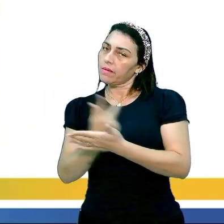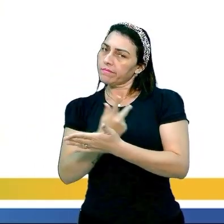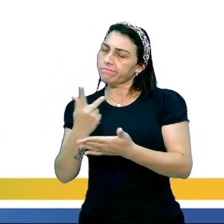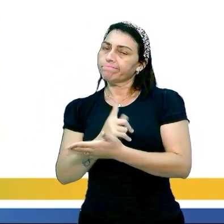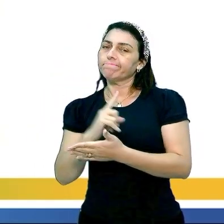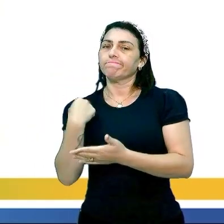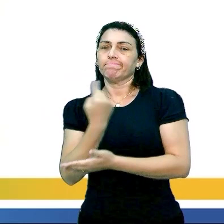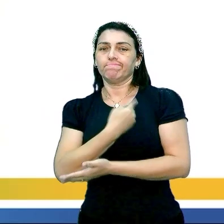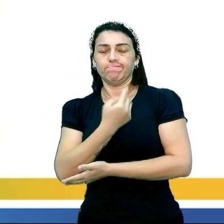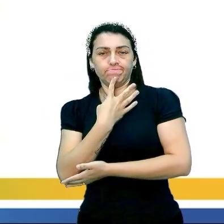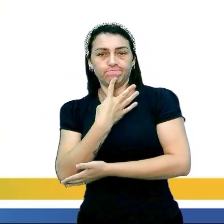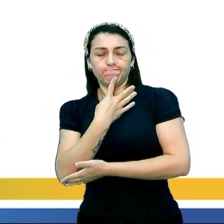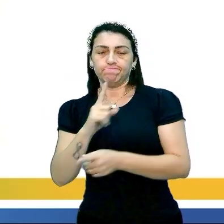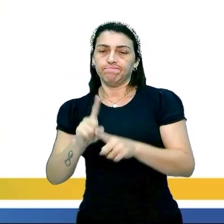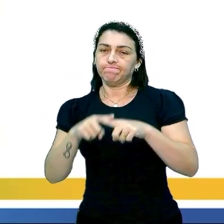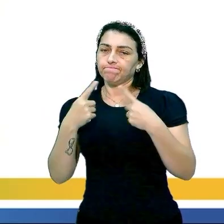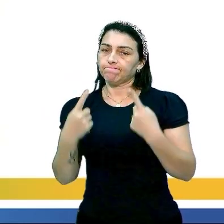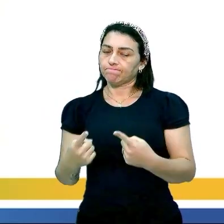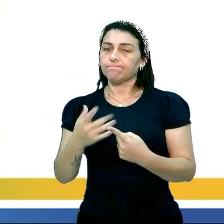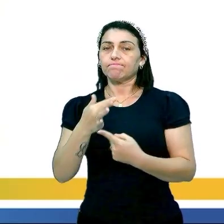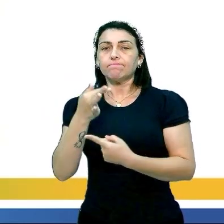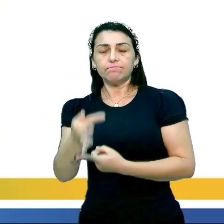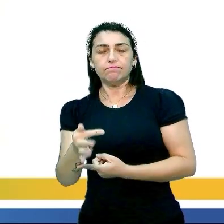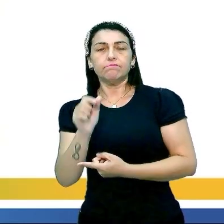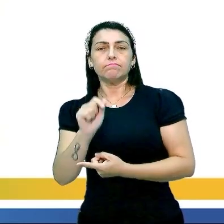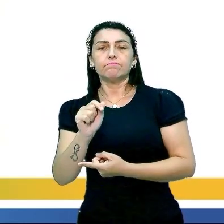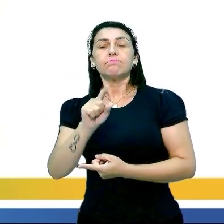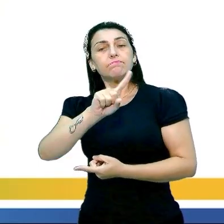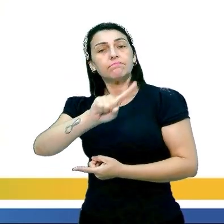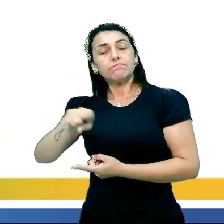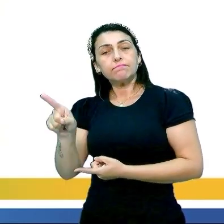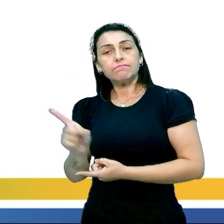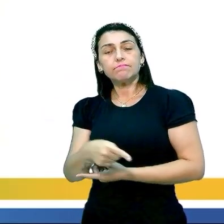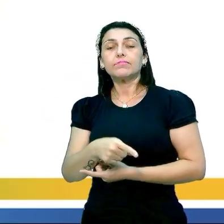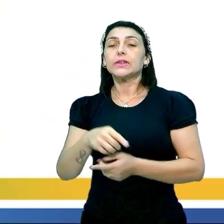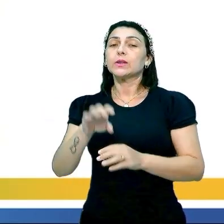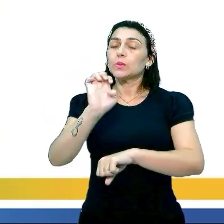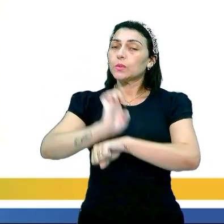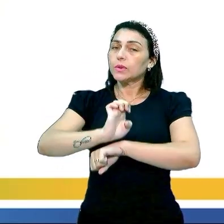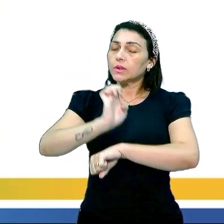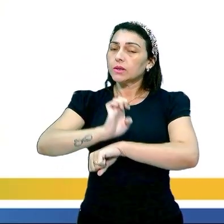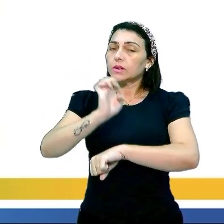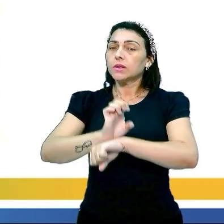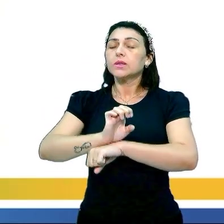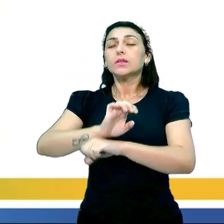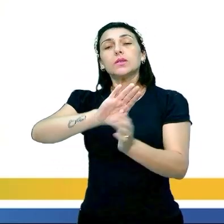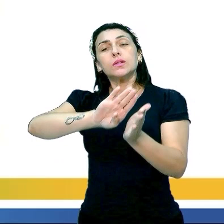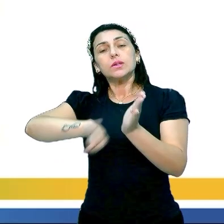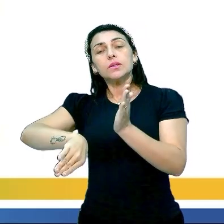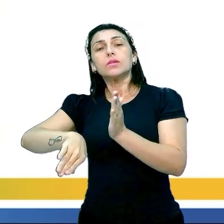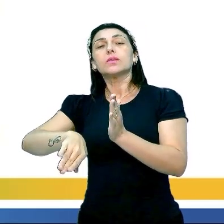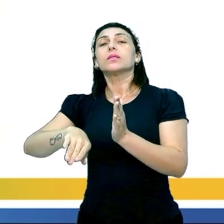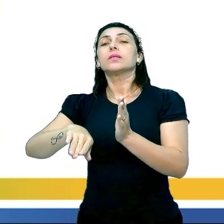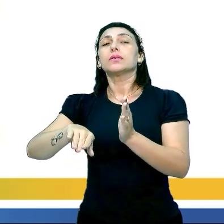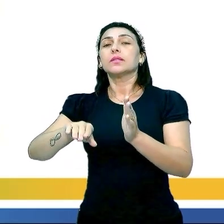nós conhecemos, mas ele prevê a eliminação do Estado e a eliminação das classes.